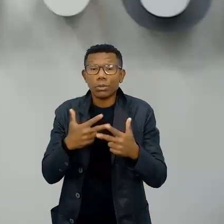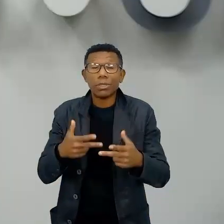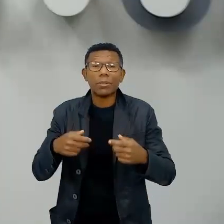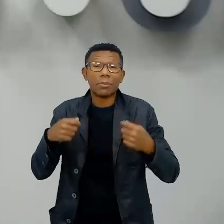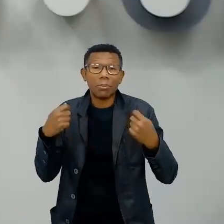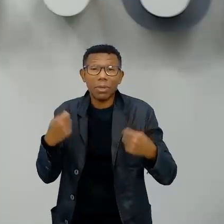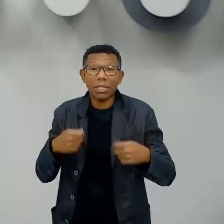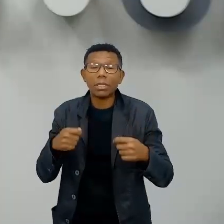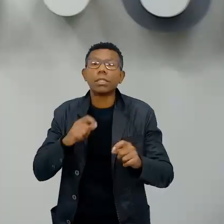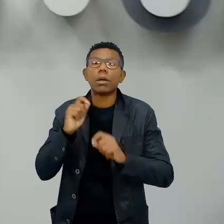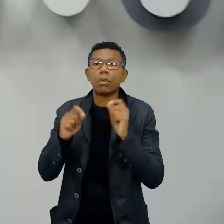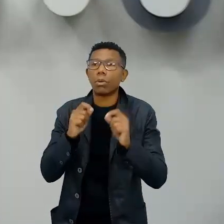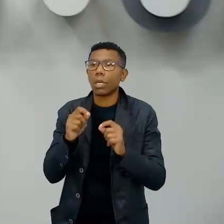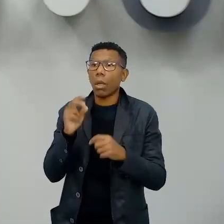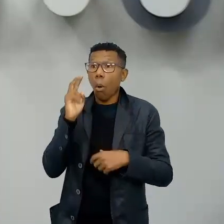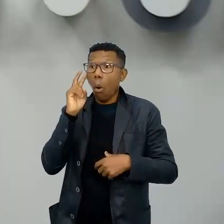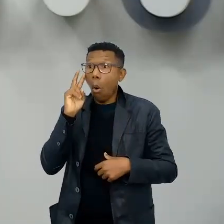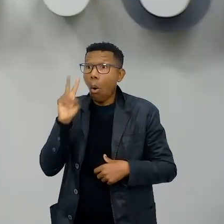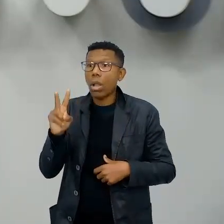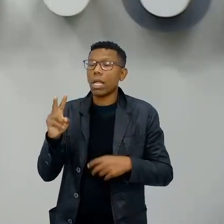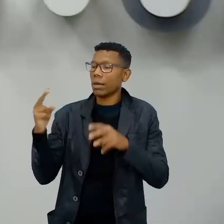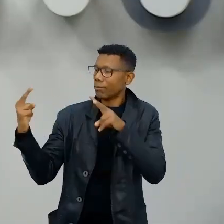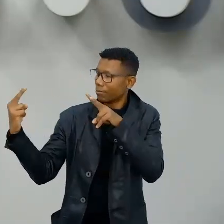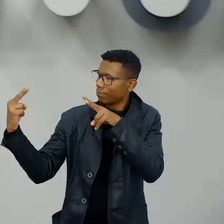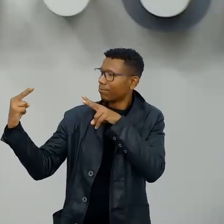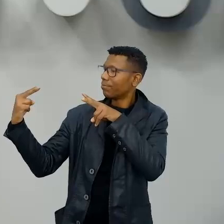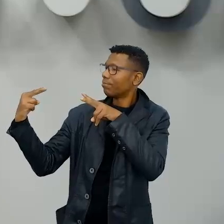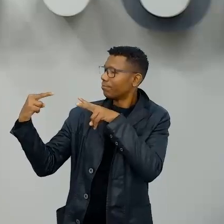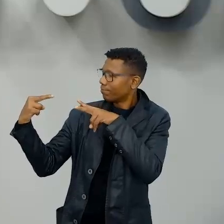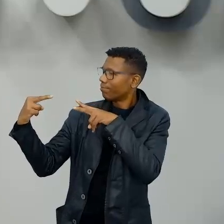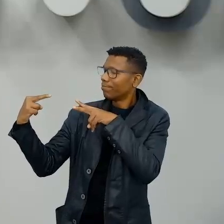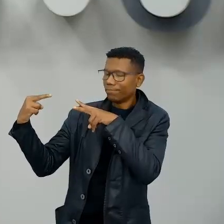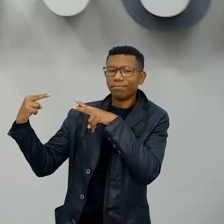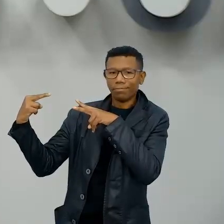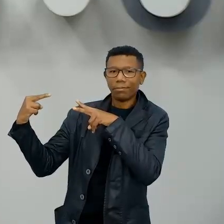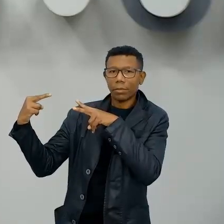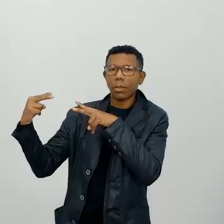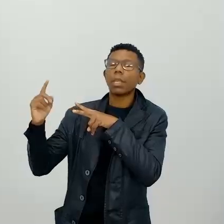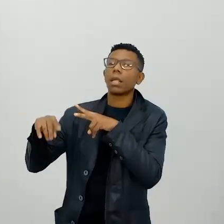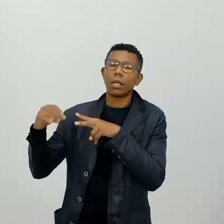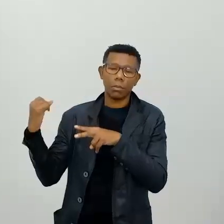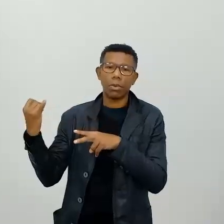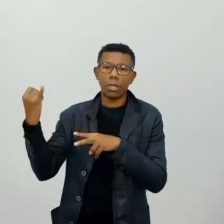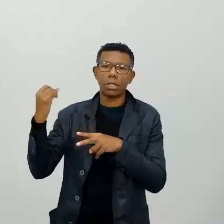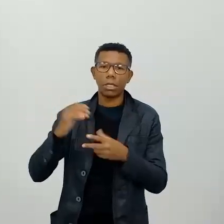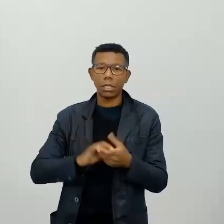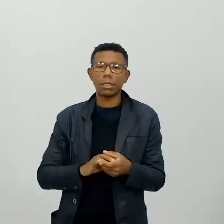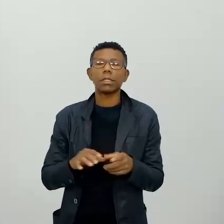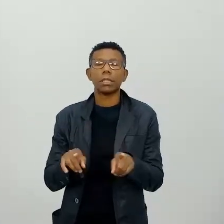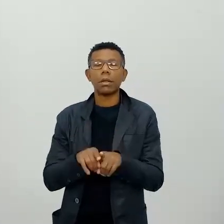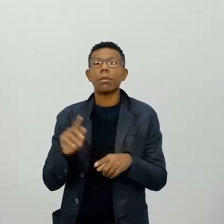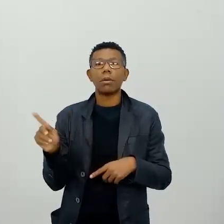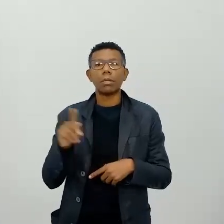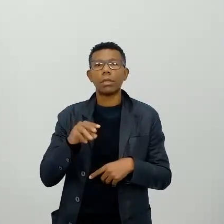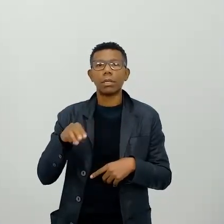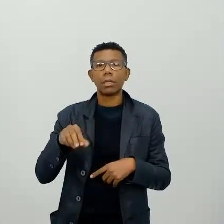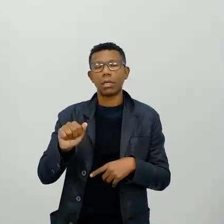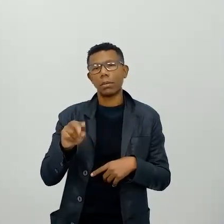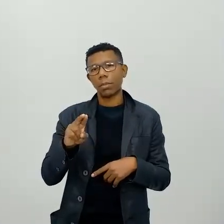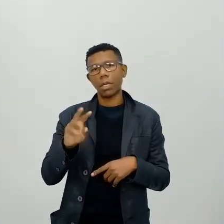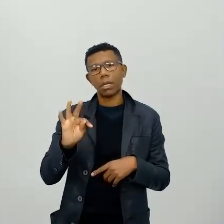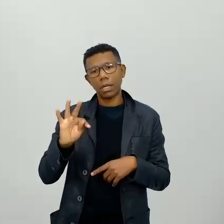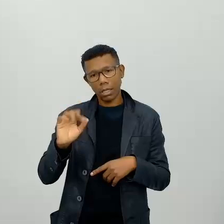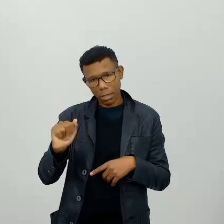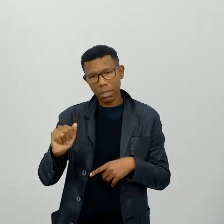com um olhar sensível, com o olho no olho, com esse acolhimento como nós estamos reforçando. A professora Marta, acho que ela caminha ao encontro